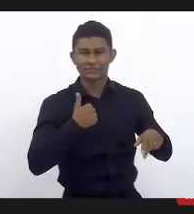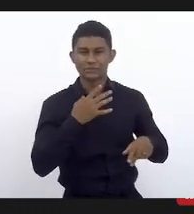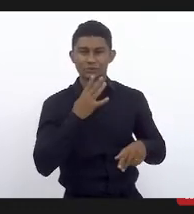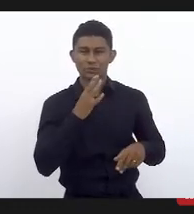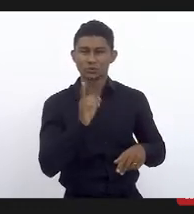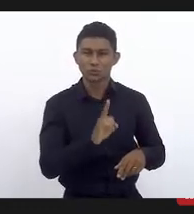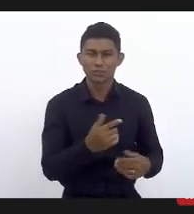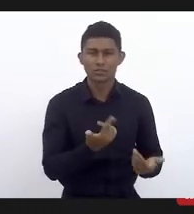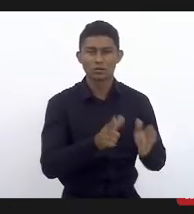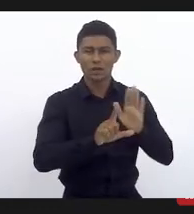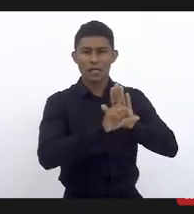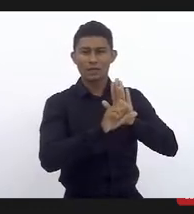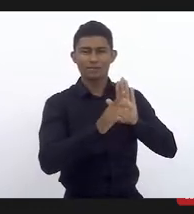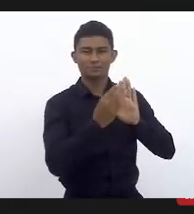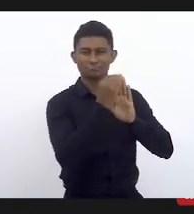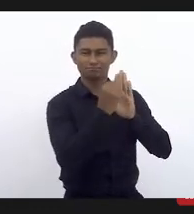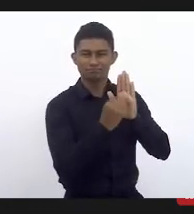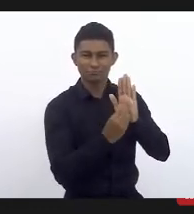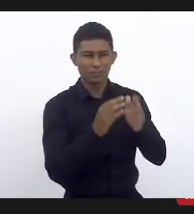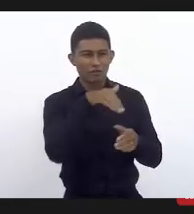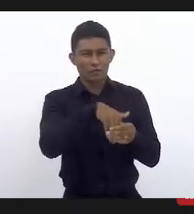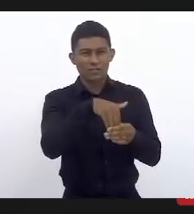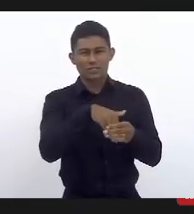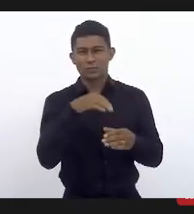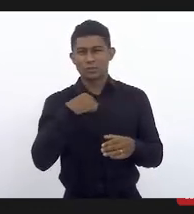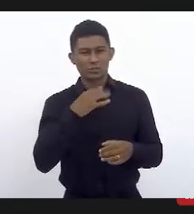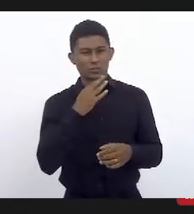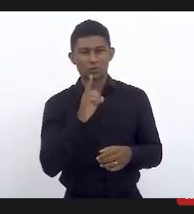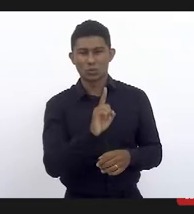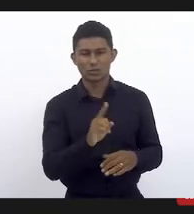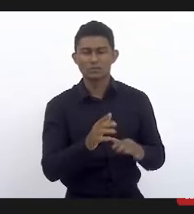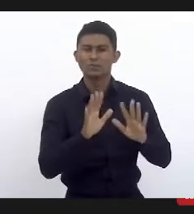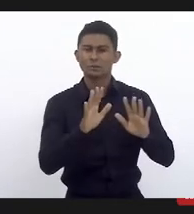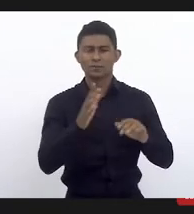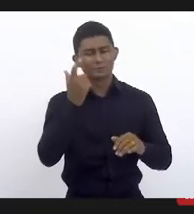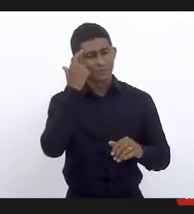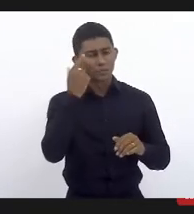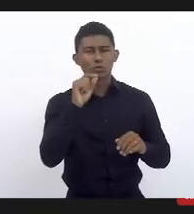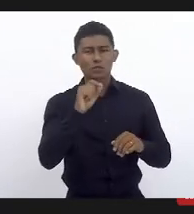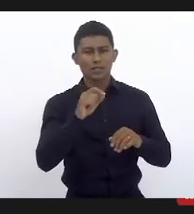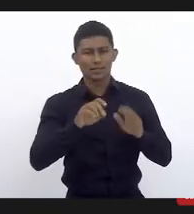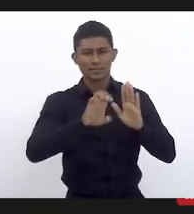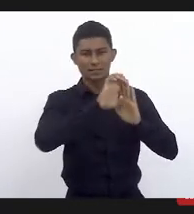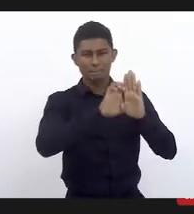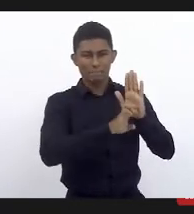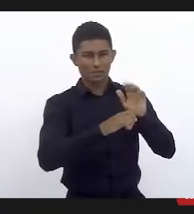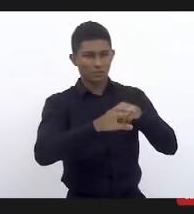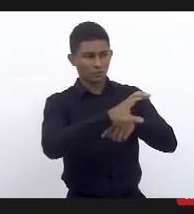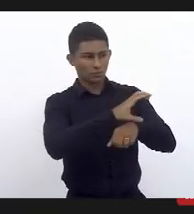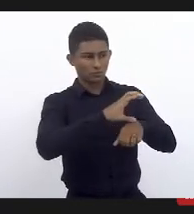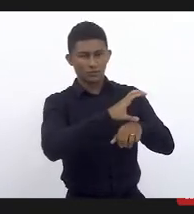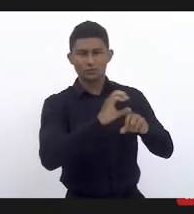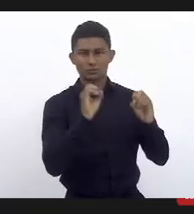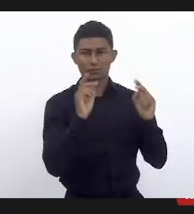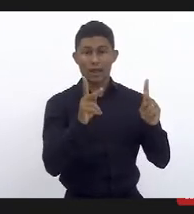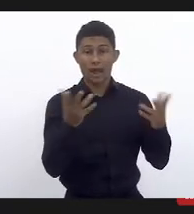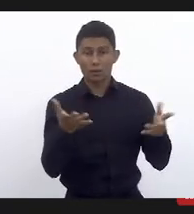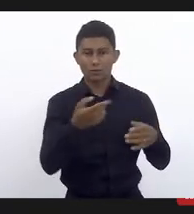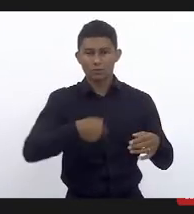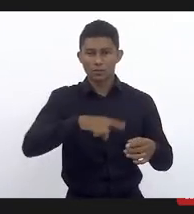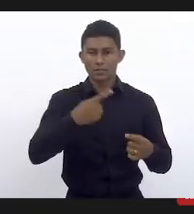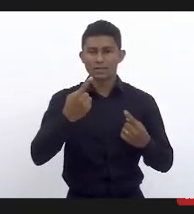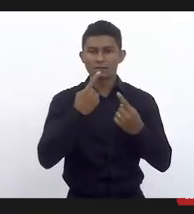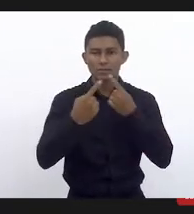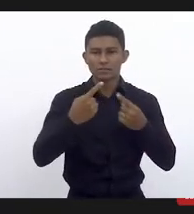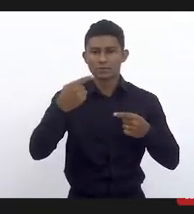da legislação, como é votado. Mas eu acho que nós estamos. A emenda constitucional está ok. Nós estamos discutindo aqui é o aspecto da